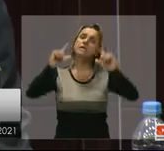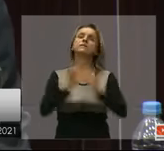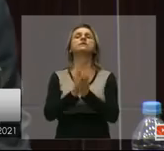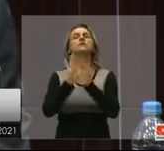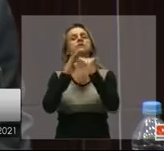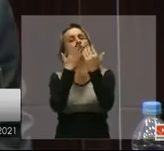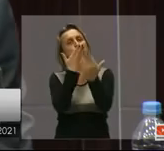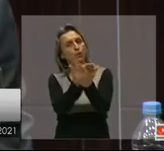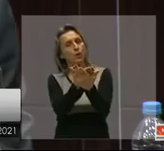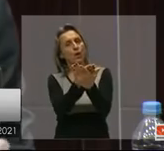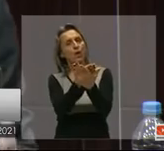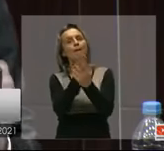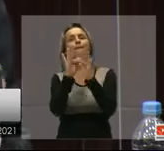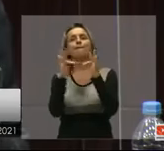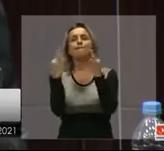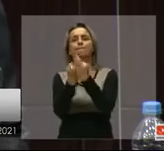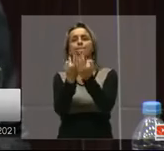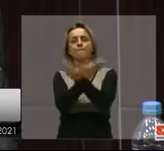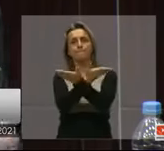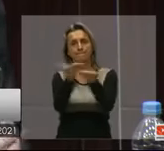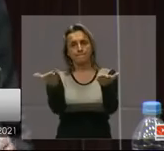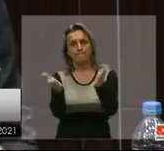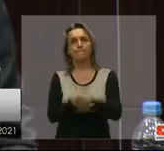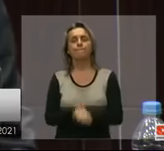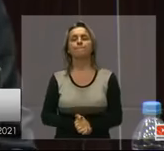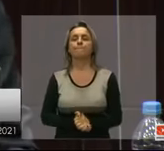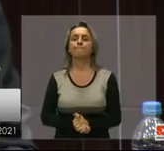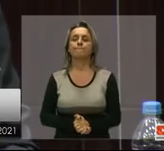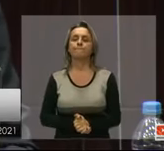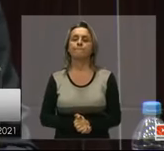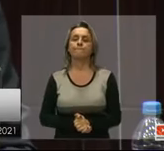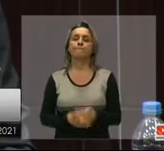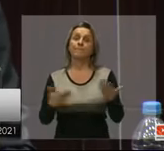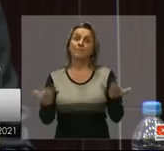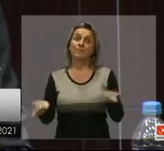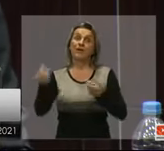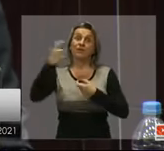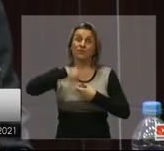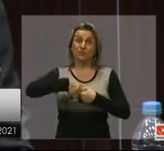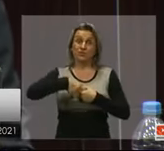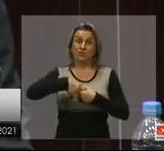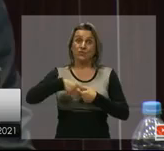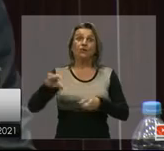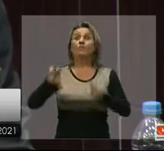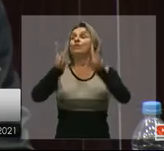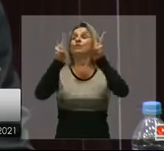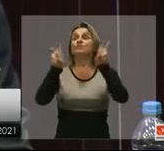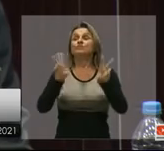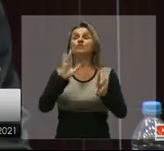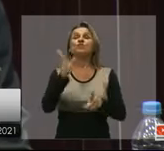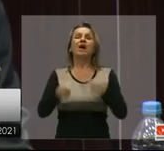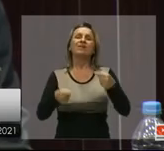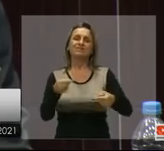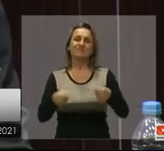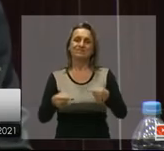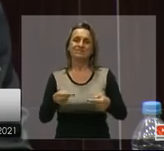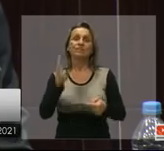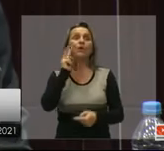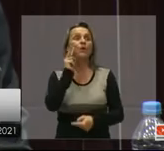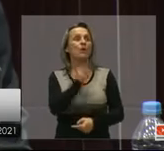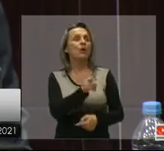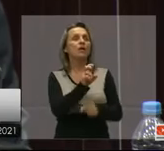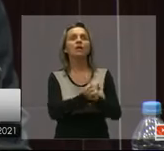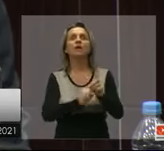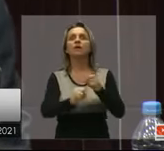E aí, nós voltamos naquilo que nós já debatemos durante a sessão. Vejam como é que está a nossa sociedade.